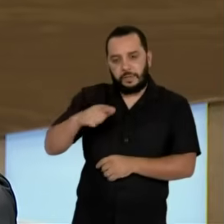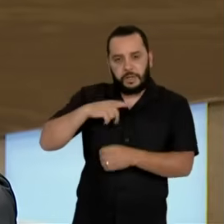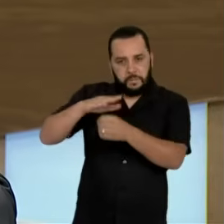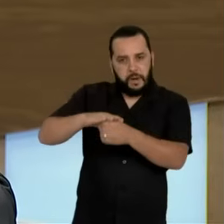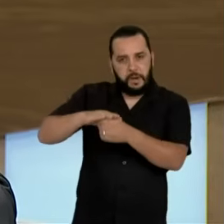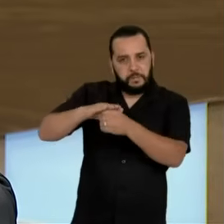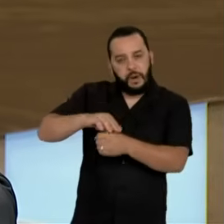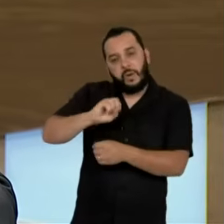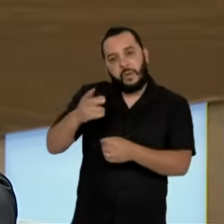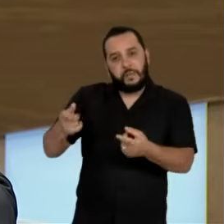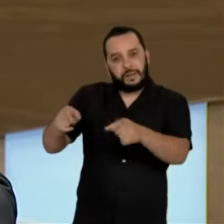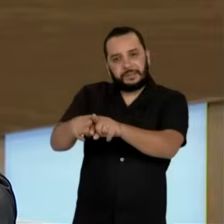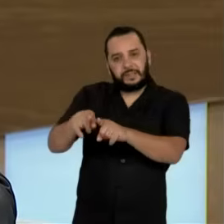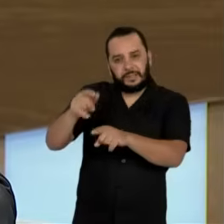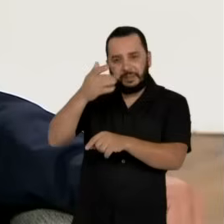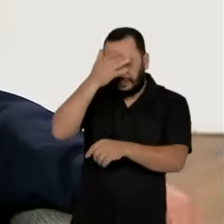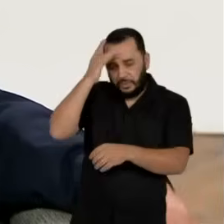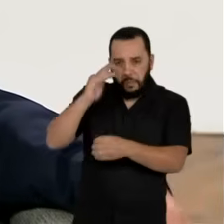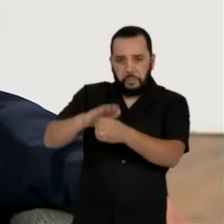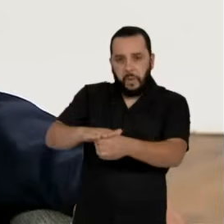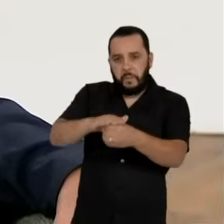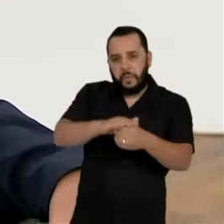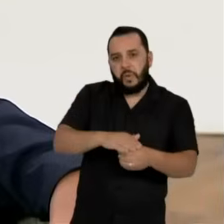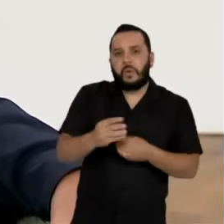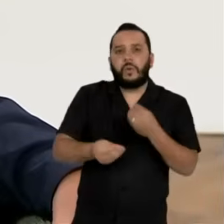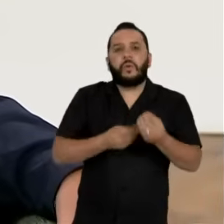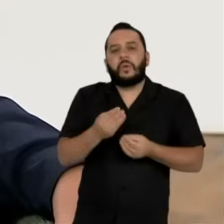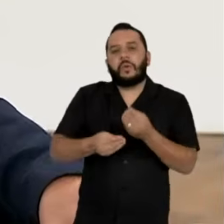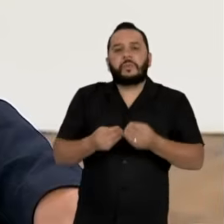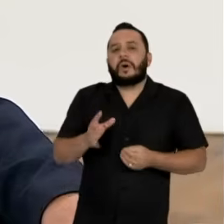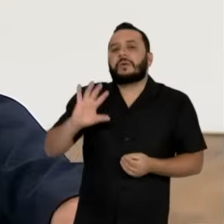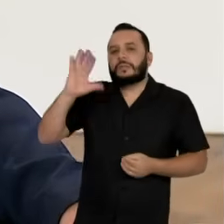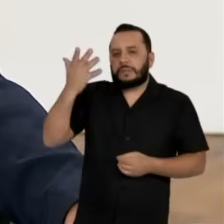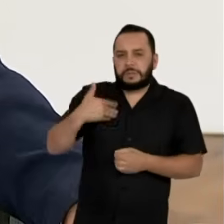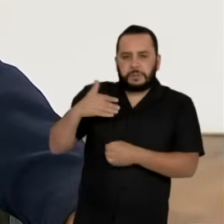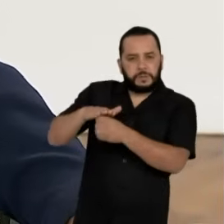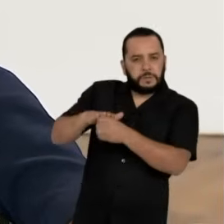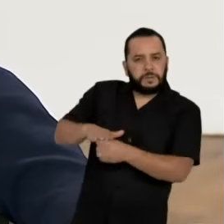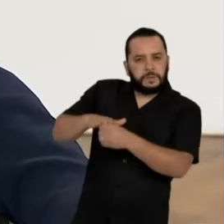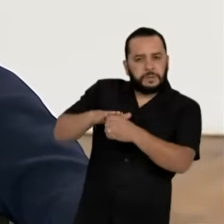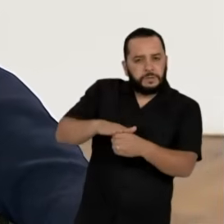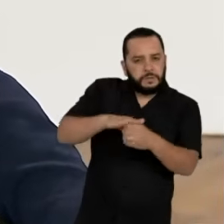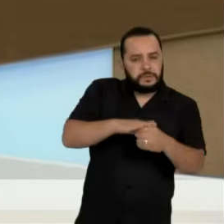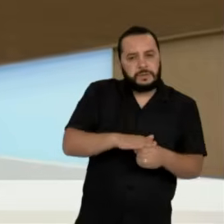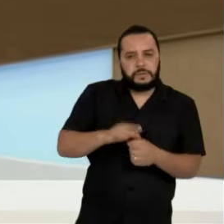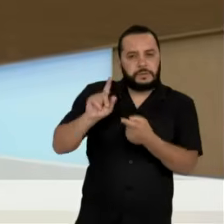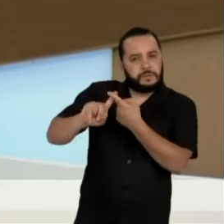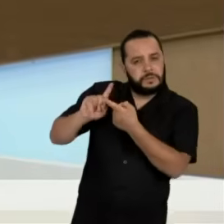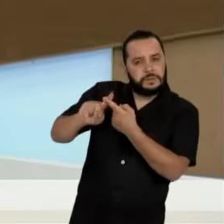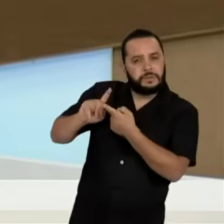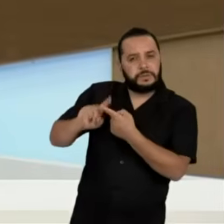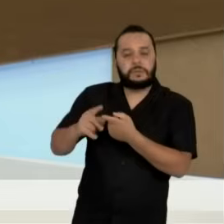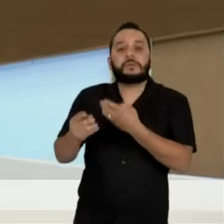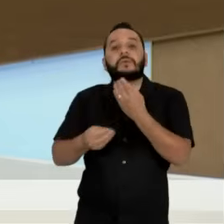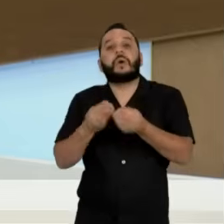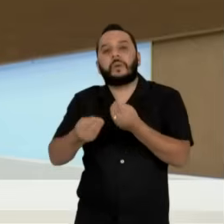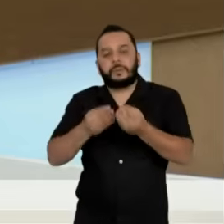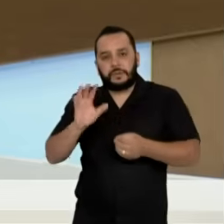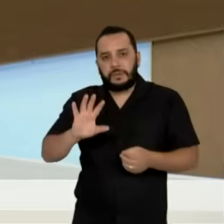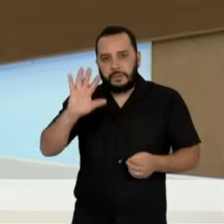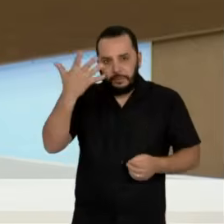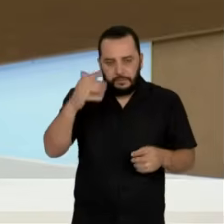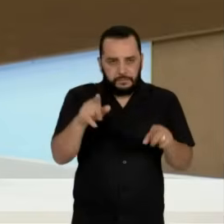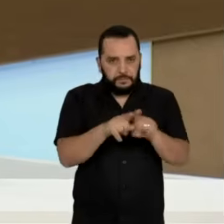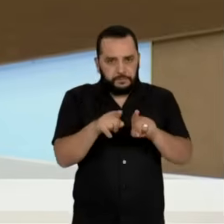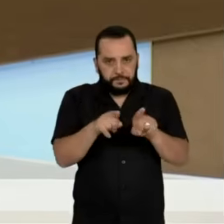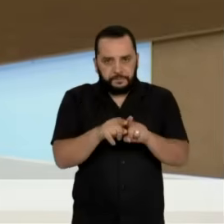vocês ali na região. Queria saber como que se dá essa intimidação e gostaria de saber também, quando acontece um caso nessa